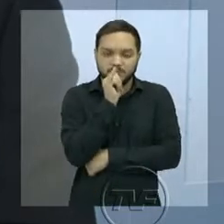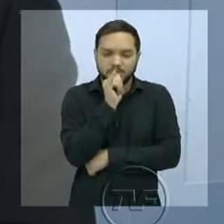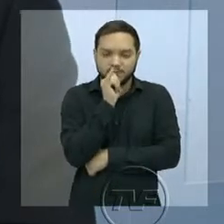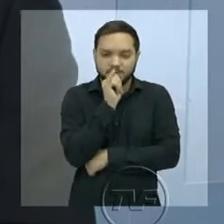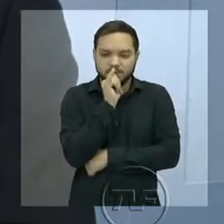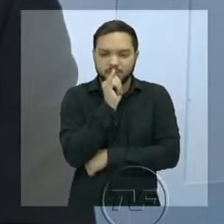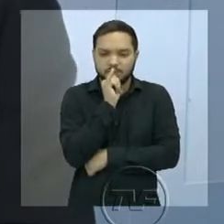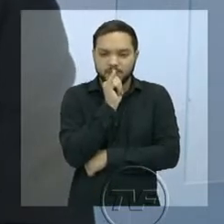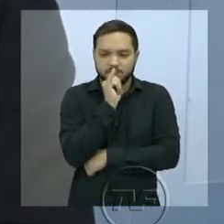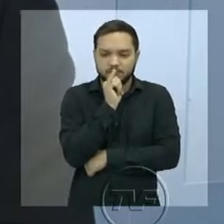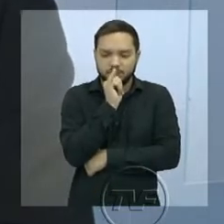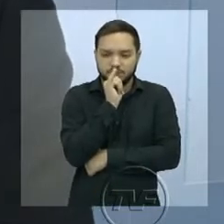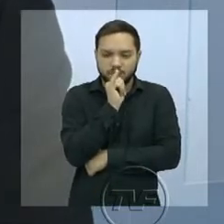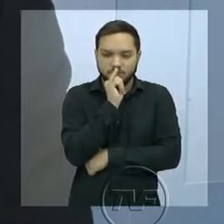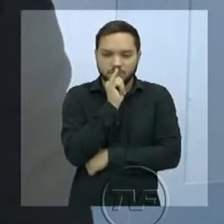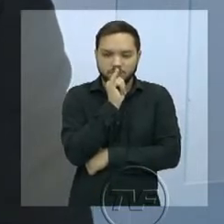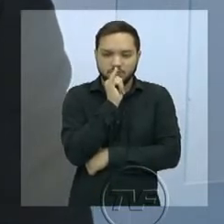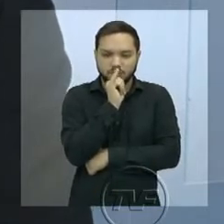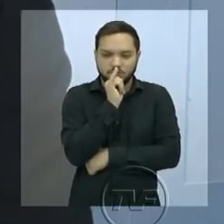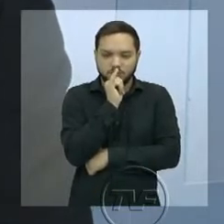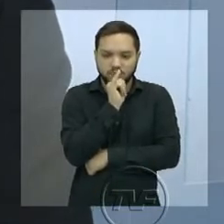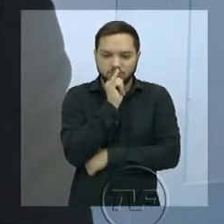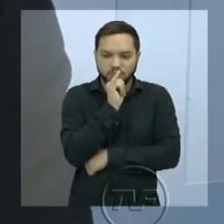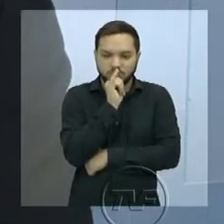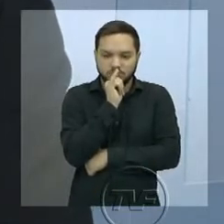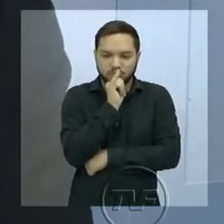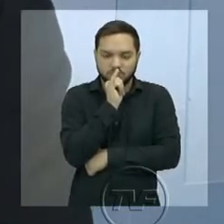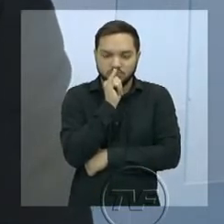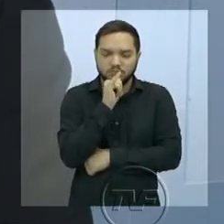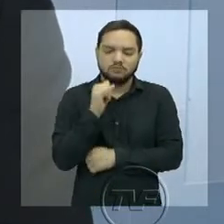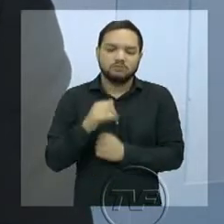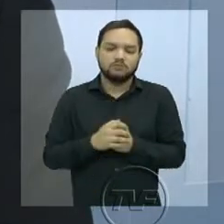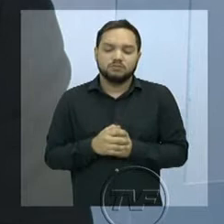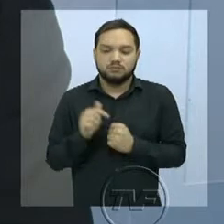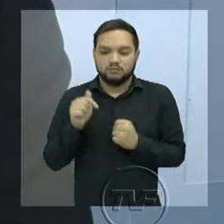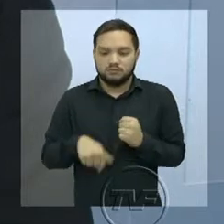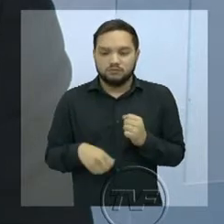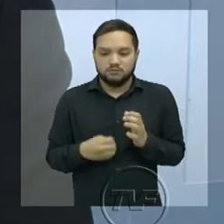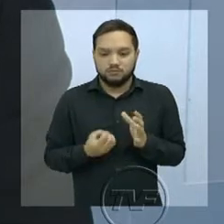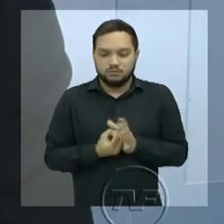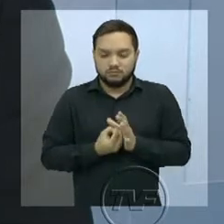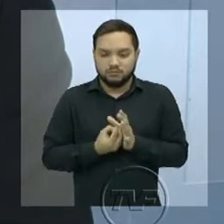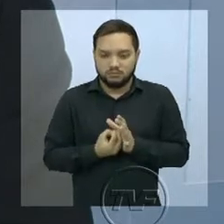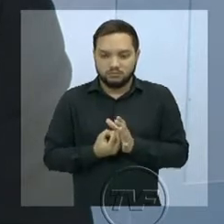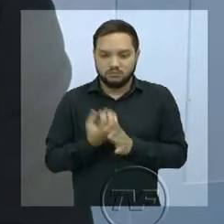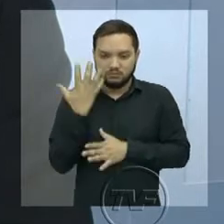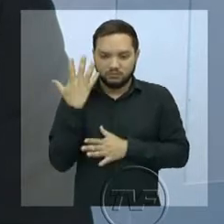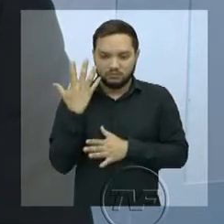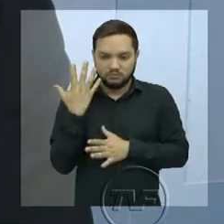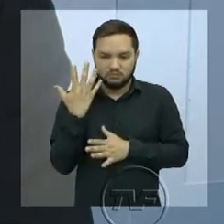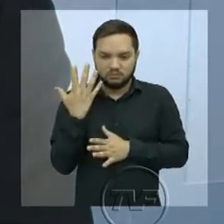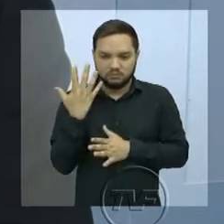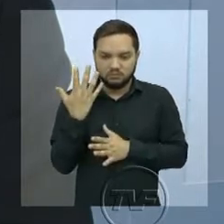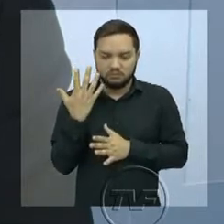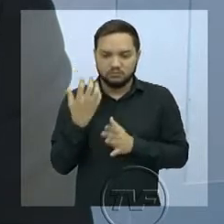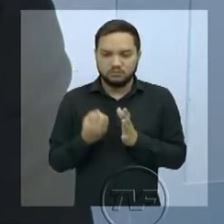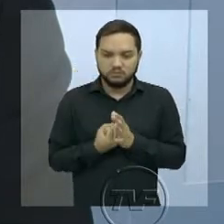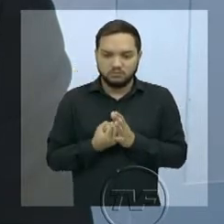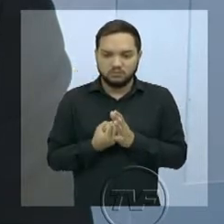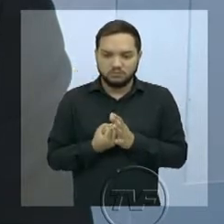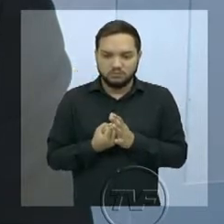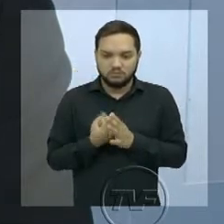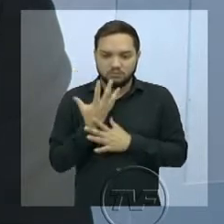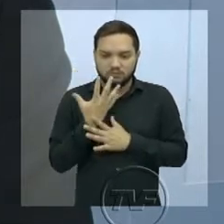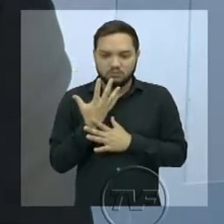dar um exemplo nosso. Quando foi criado a tentativa de criar